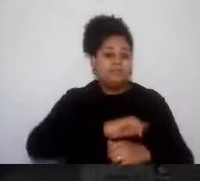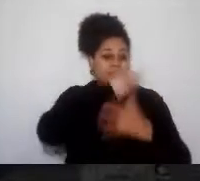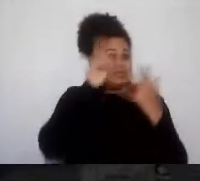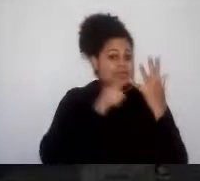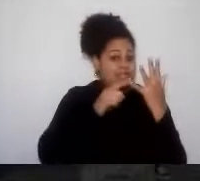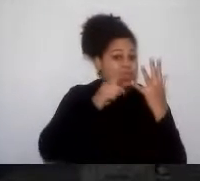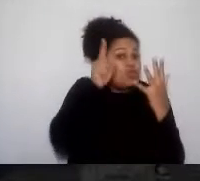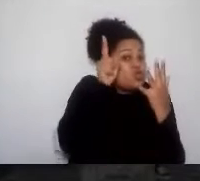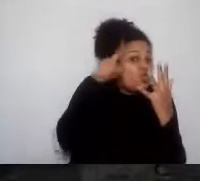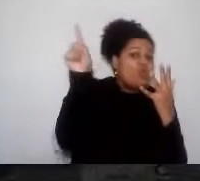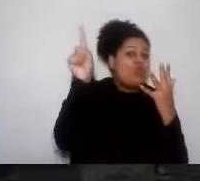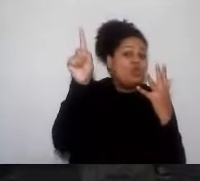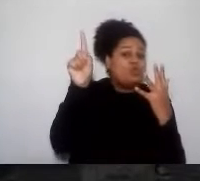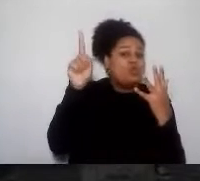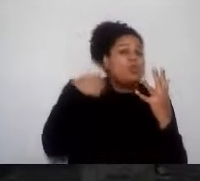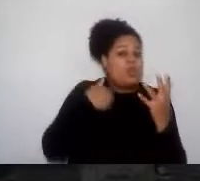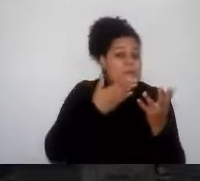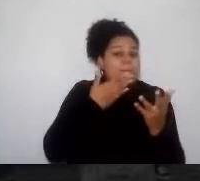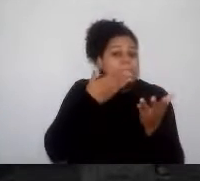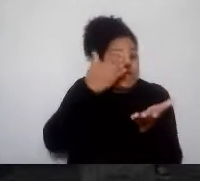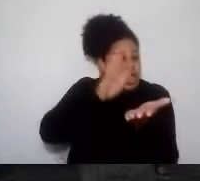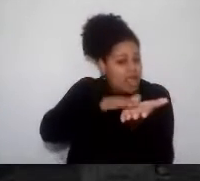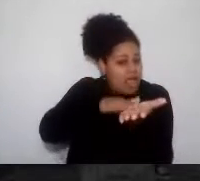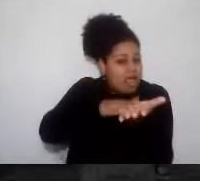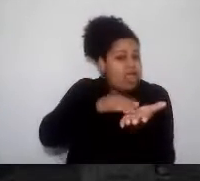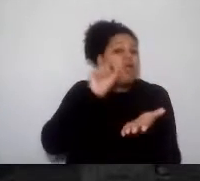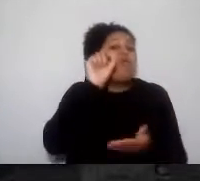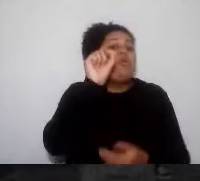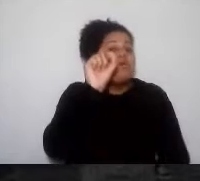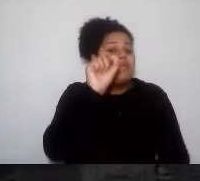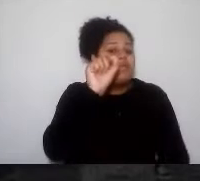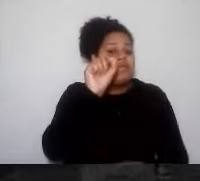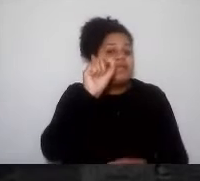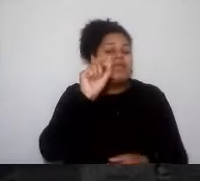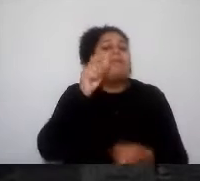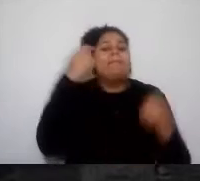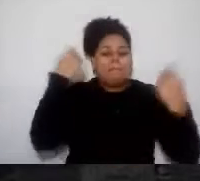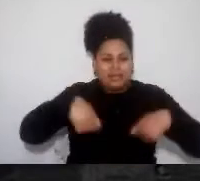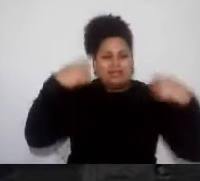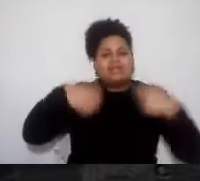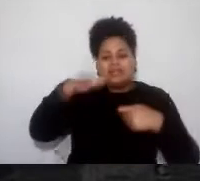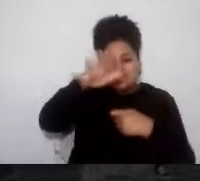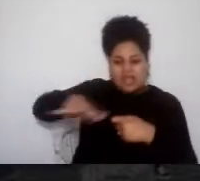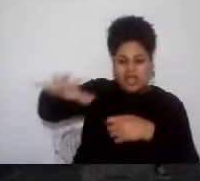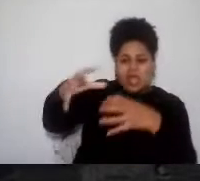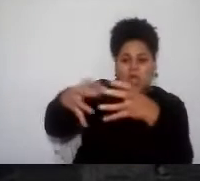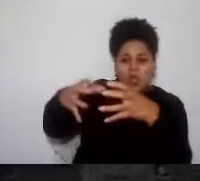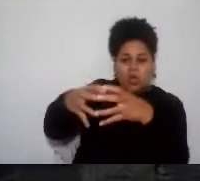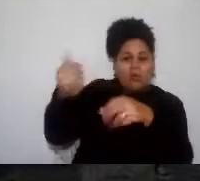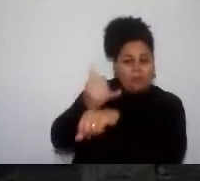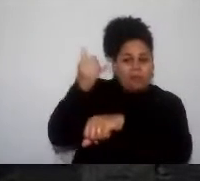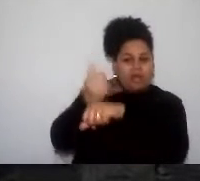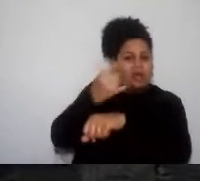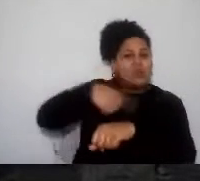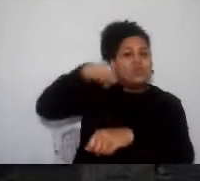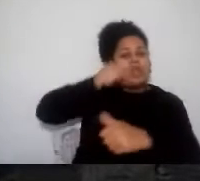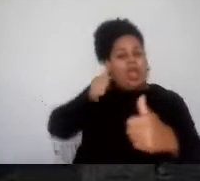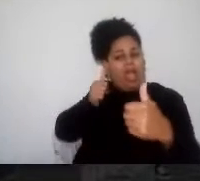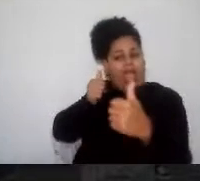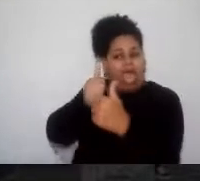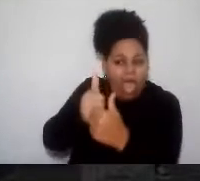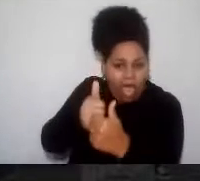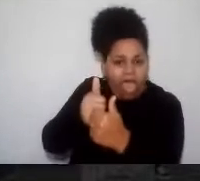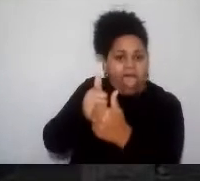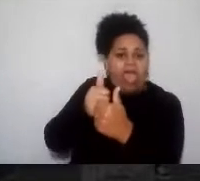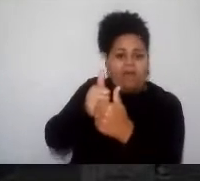a quinta e última exigência é a aproximação com a categoria. Chego a dizer para vocês que